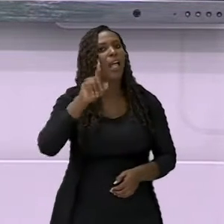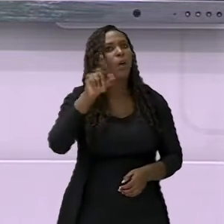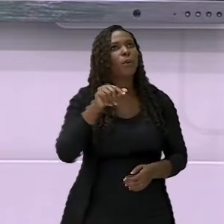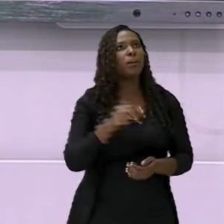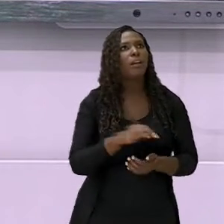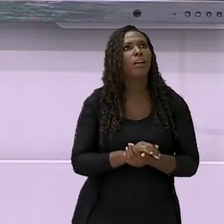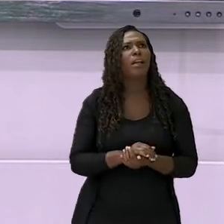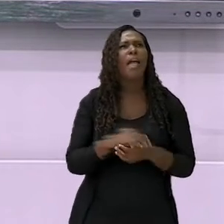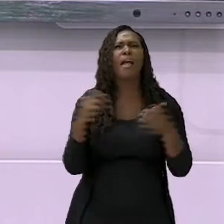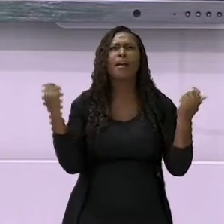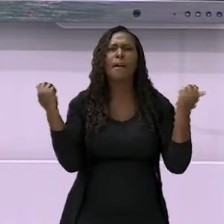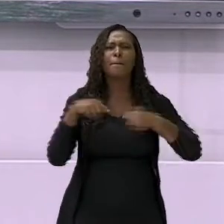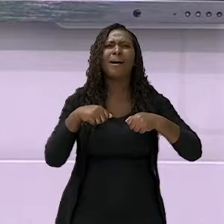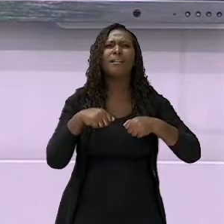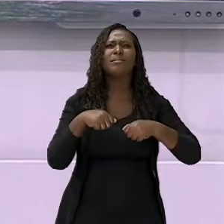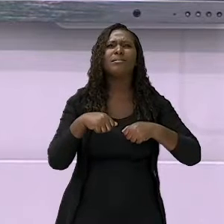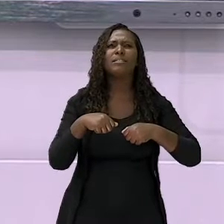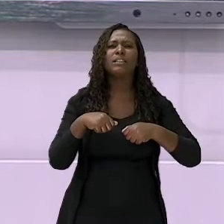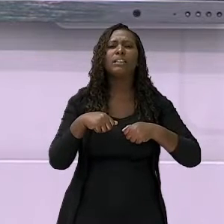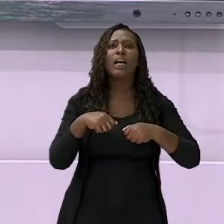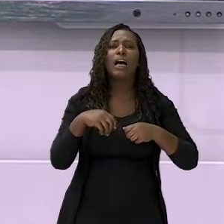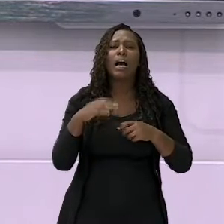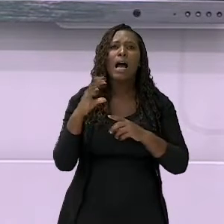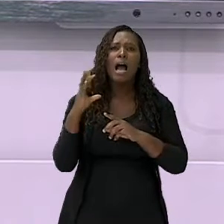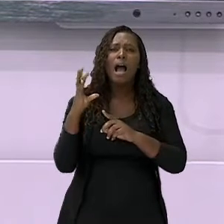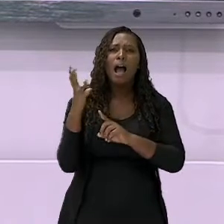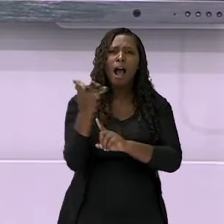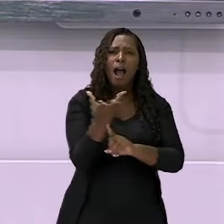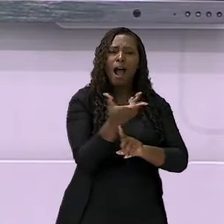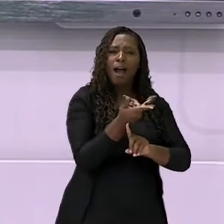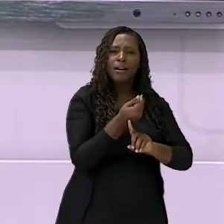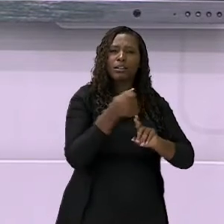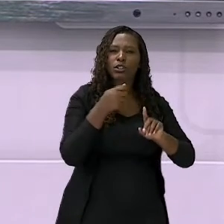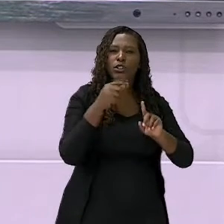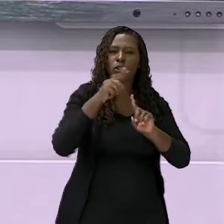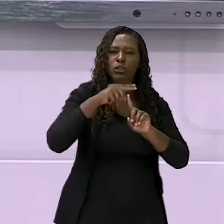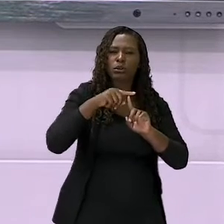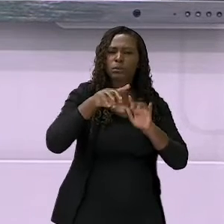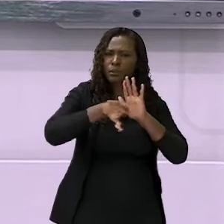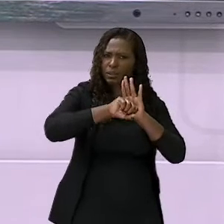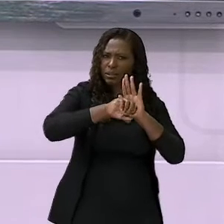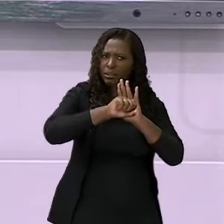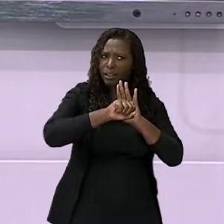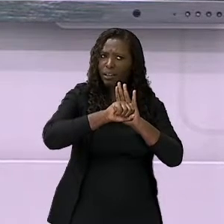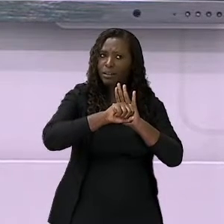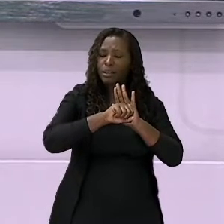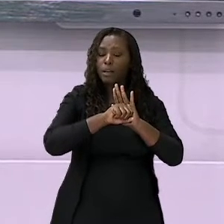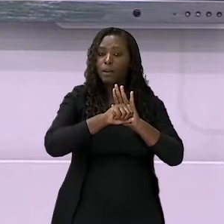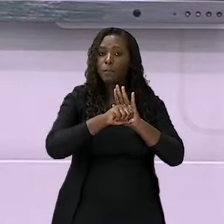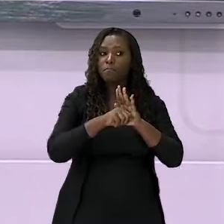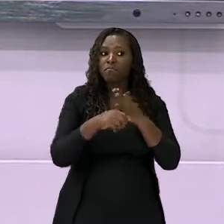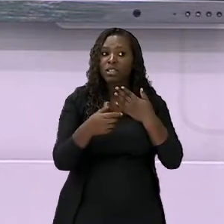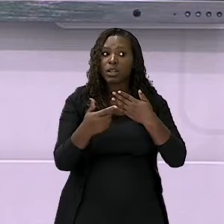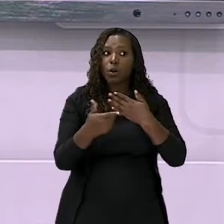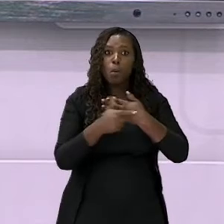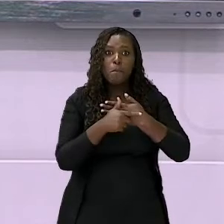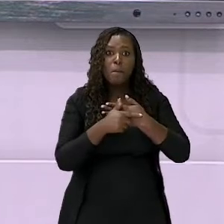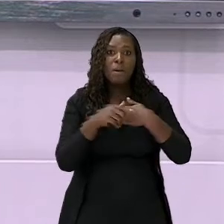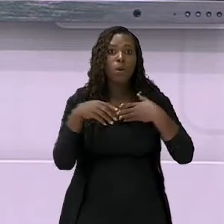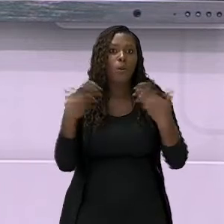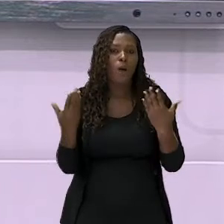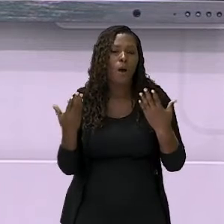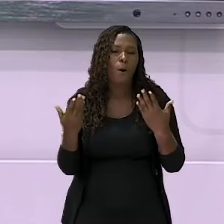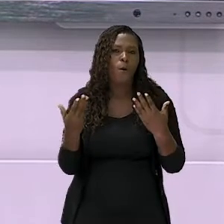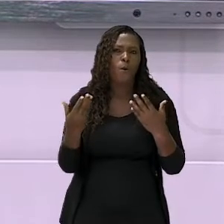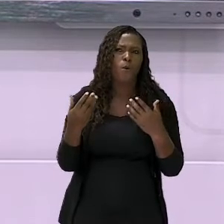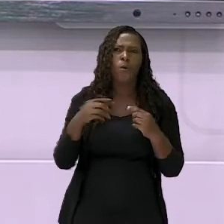gente sonhar, da gente desbravar, da gente fazer uma mistura, né? Querendo dizer